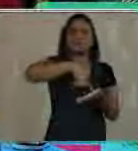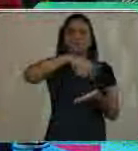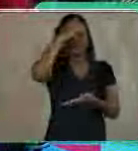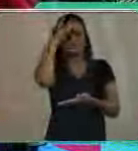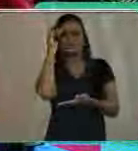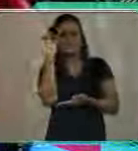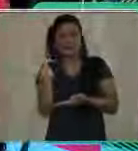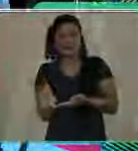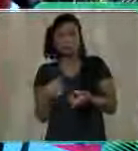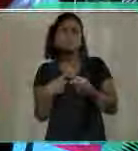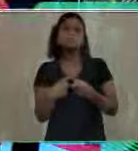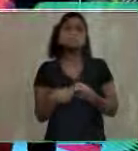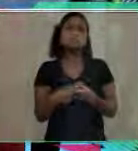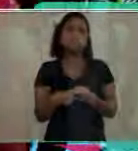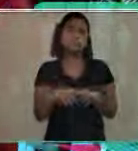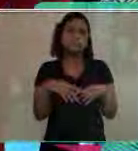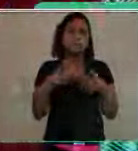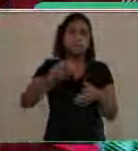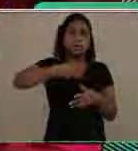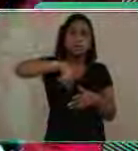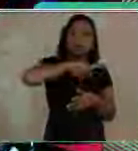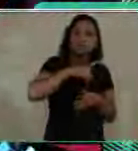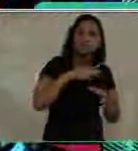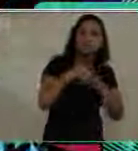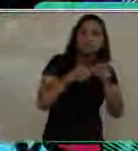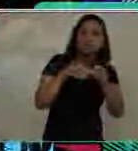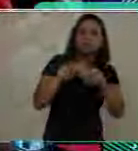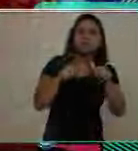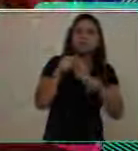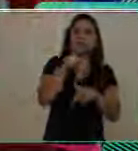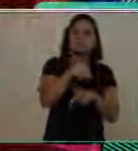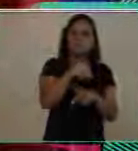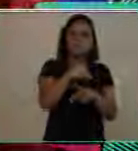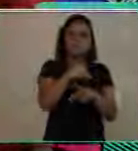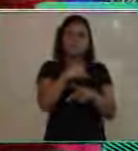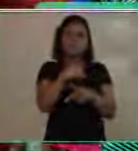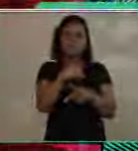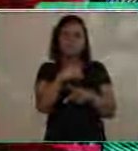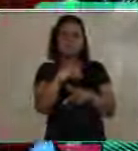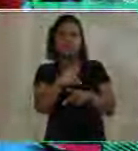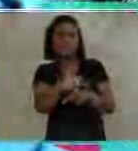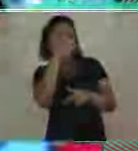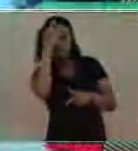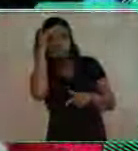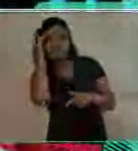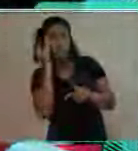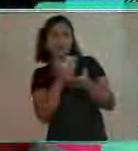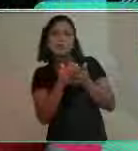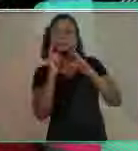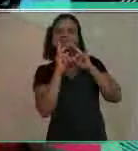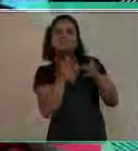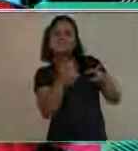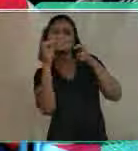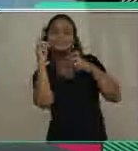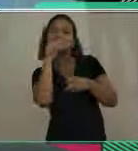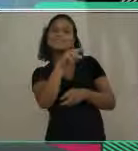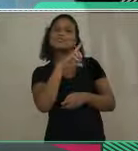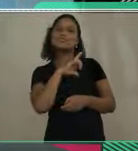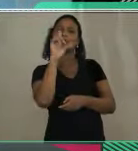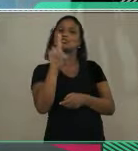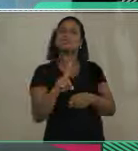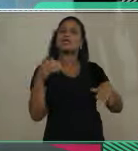pela dança para pessoas com deficiência. Por quê? Quando a gente desenvolve um trabalho artístico, as